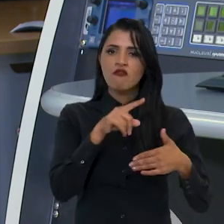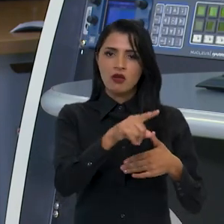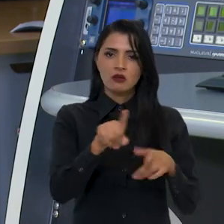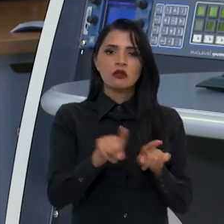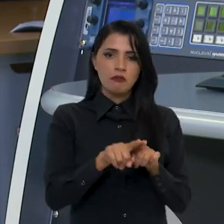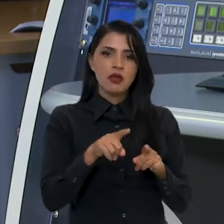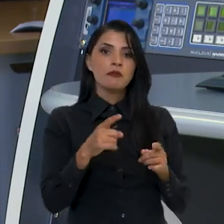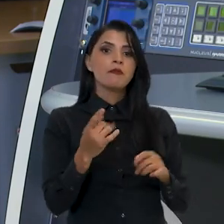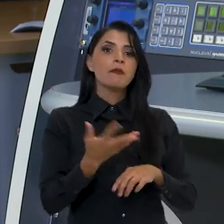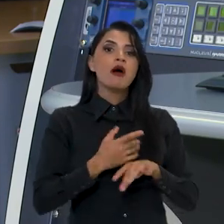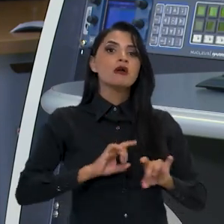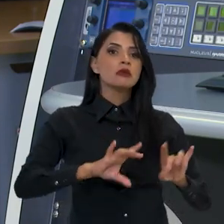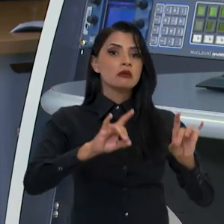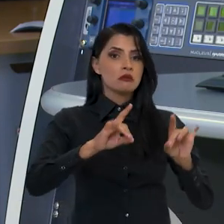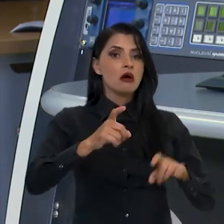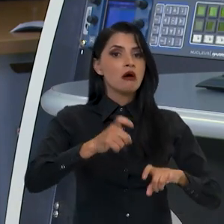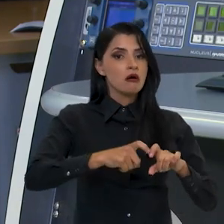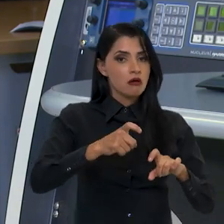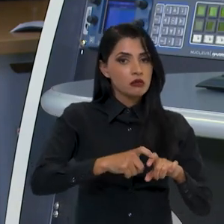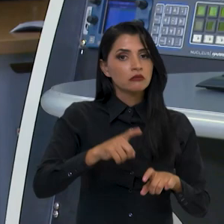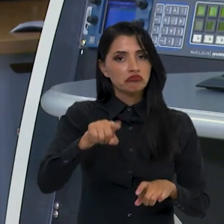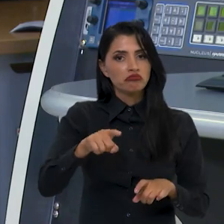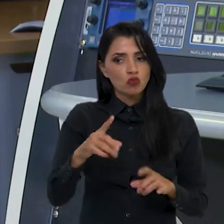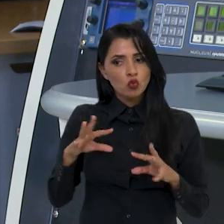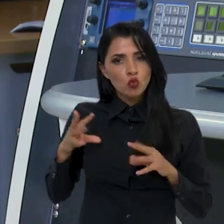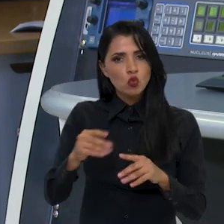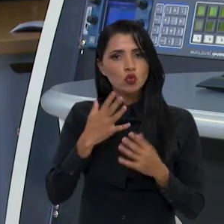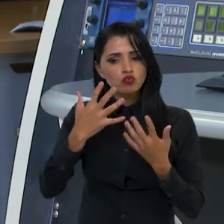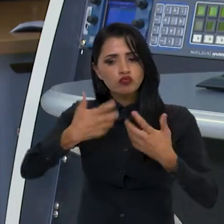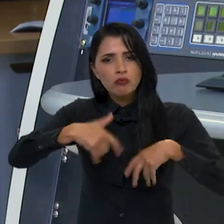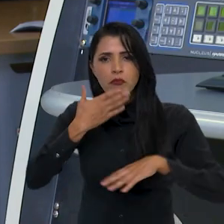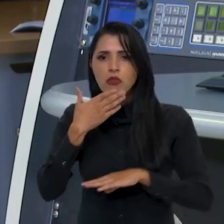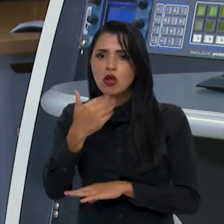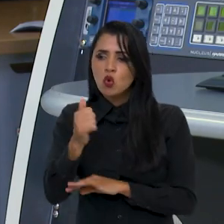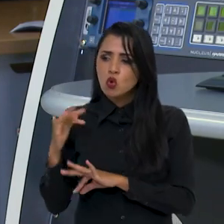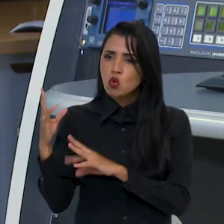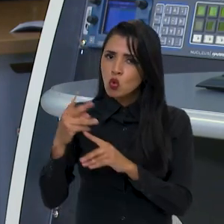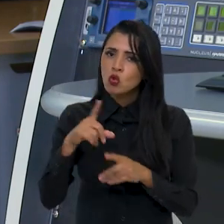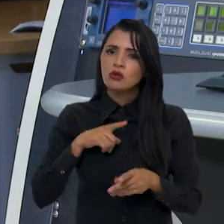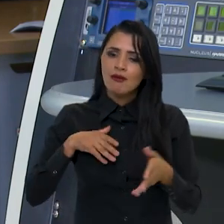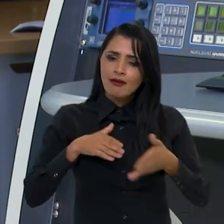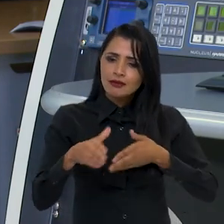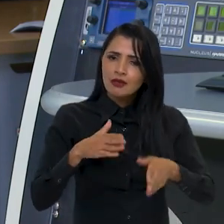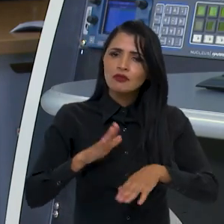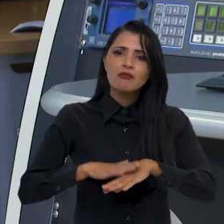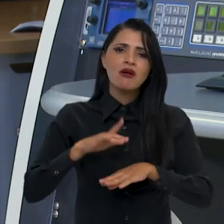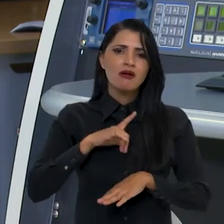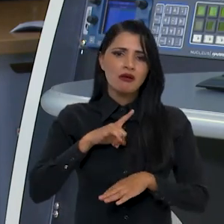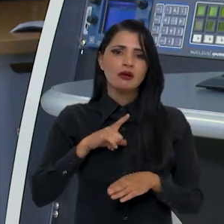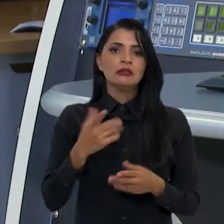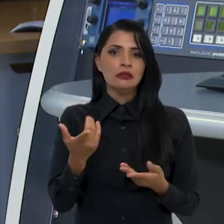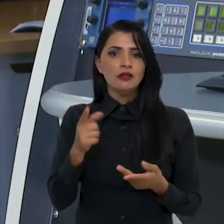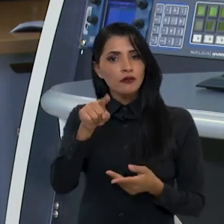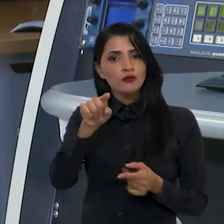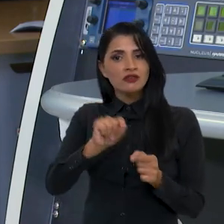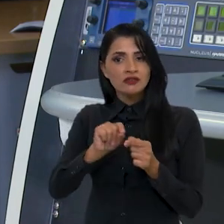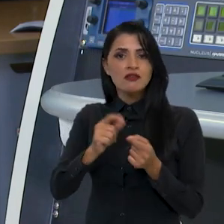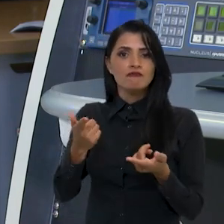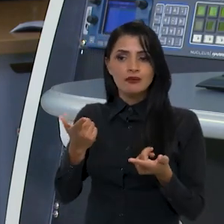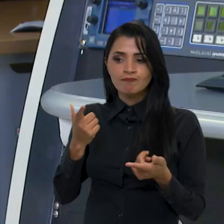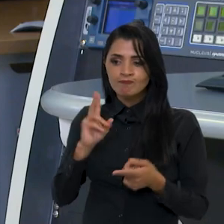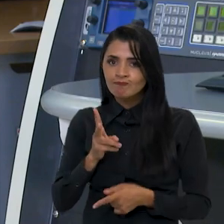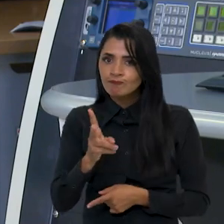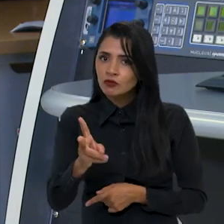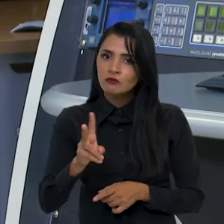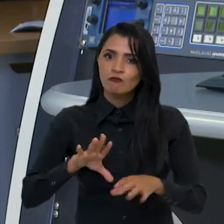para a especialidade também. Então, a rede toda funciona melhor, todos acabam tendo melhor acesso, mais acesso, e você, com isso, faz